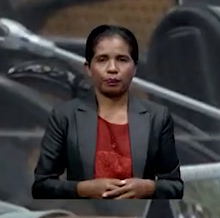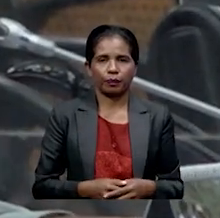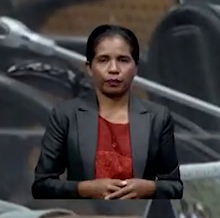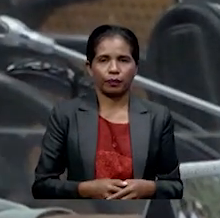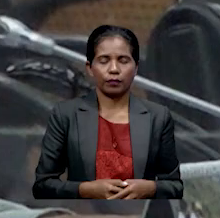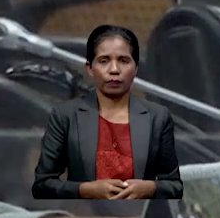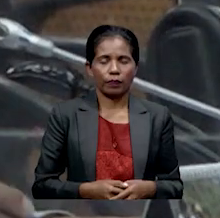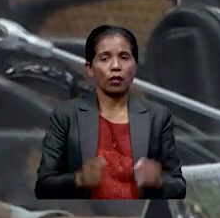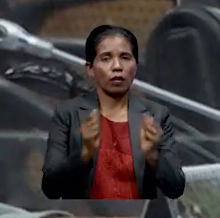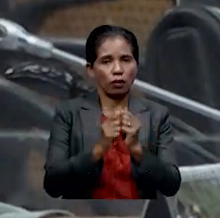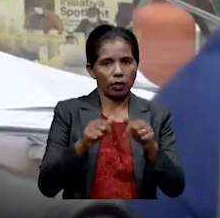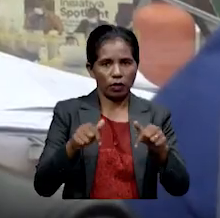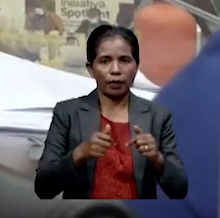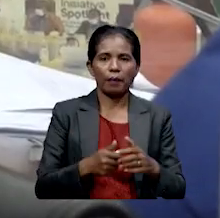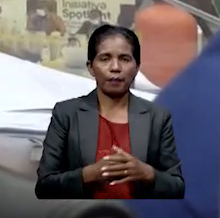Hoje, né,